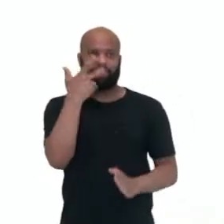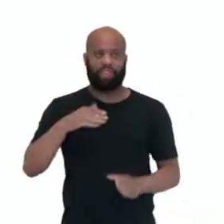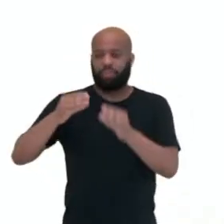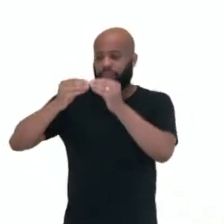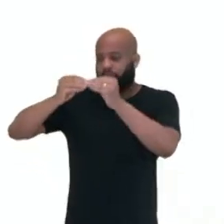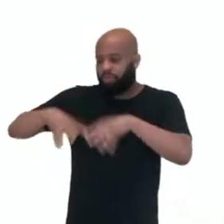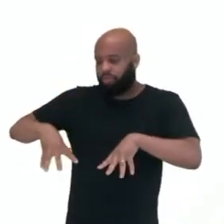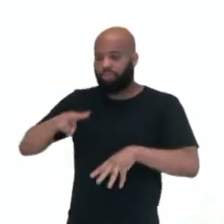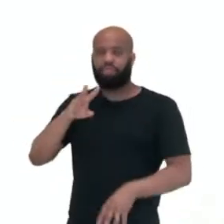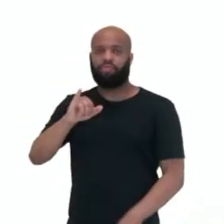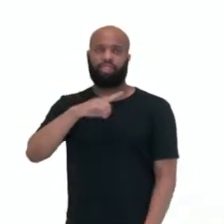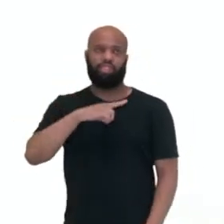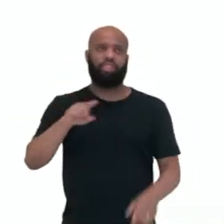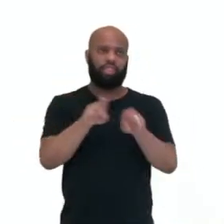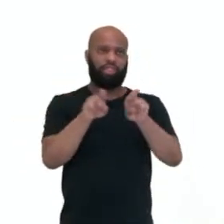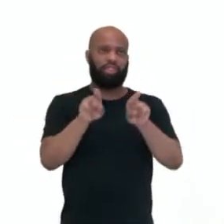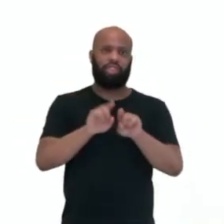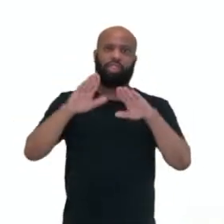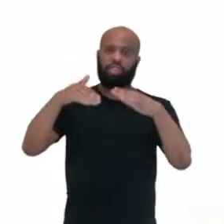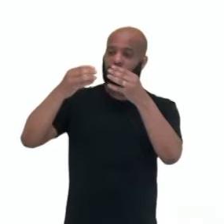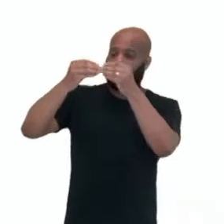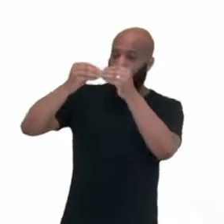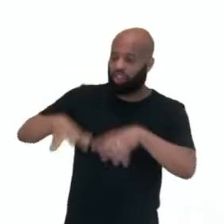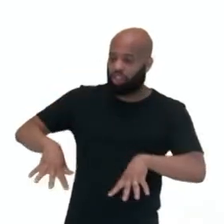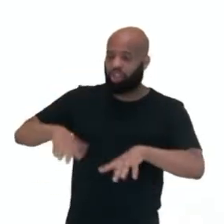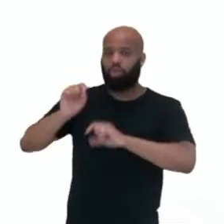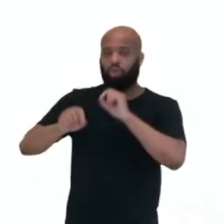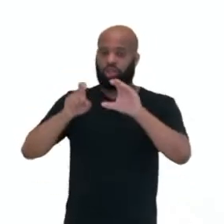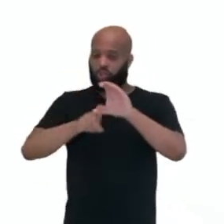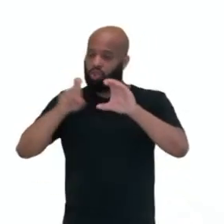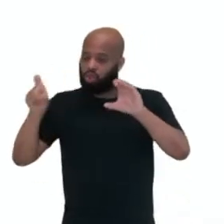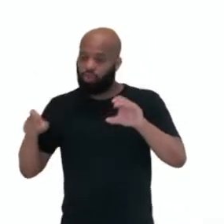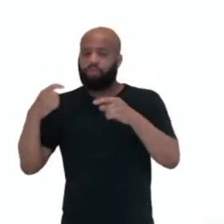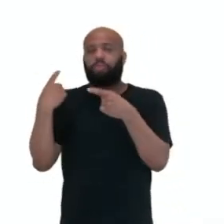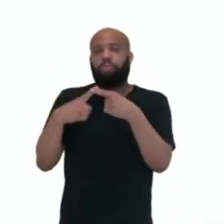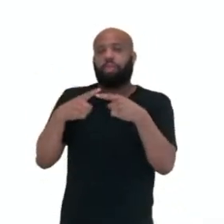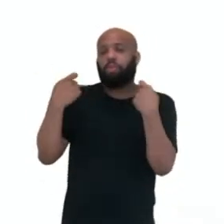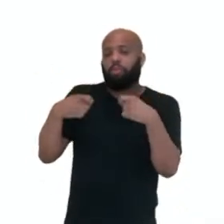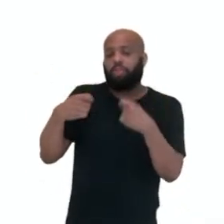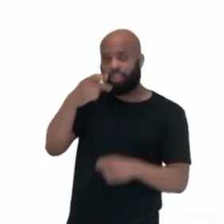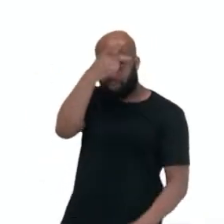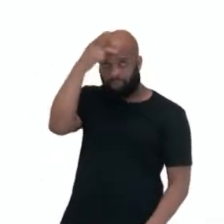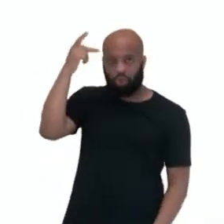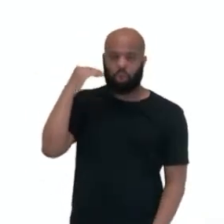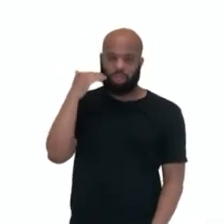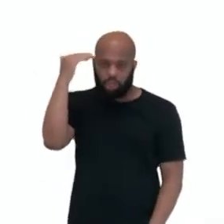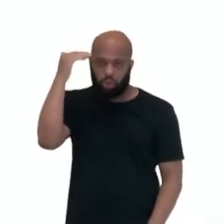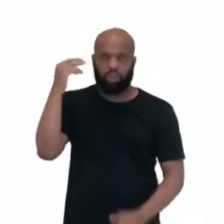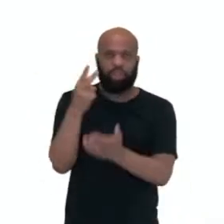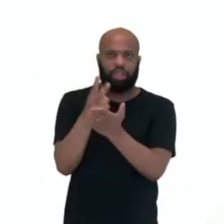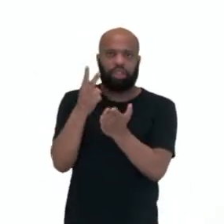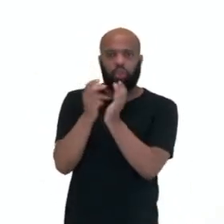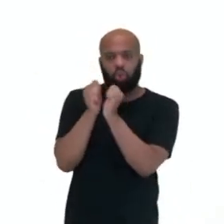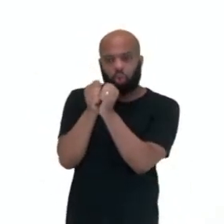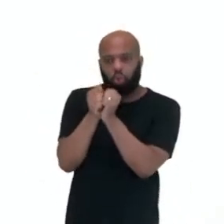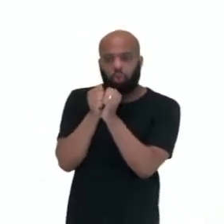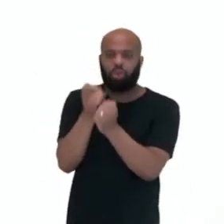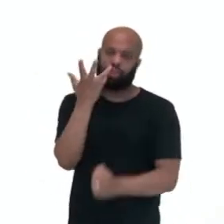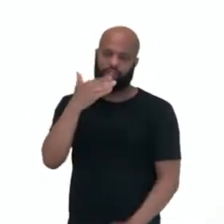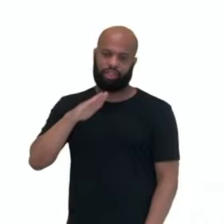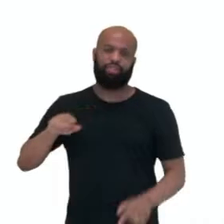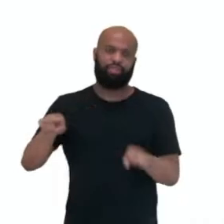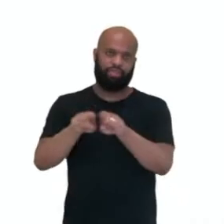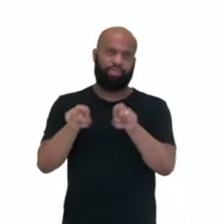podem acontecer? Então, prejudicam a autonomia, pois exige um adulto permanentemente ao lado das